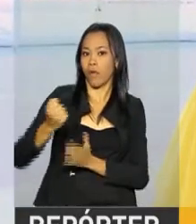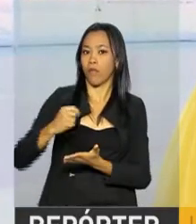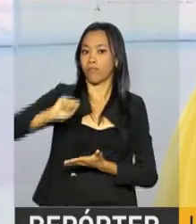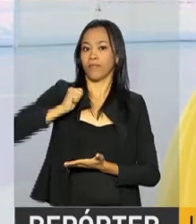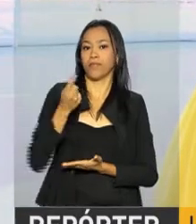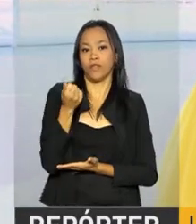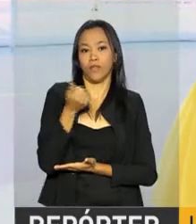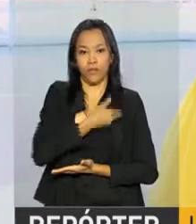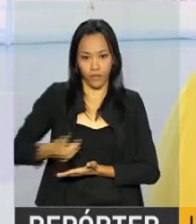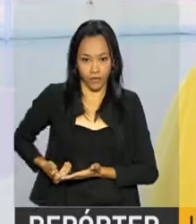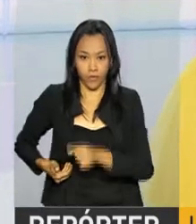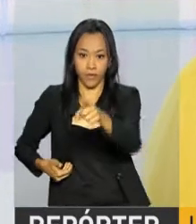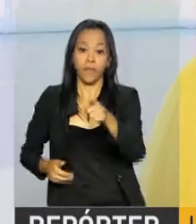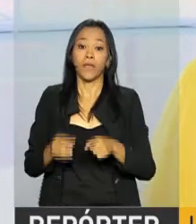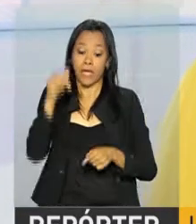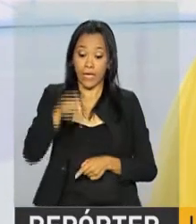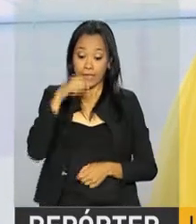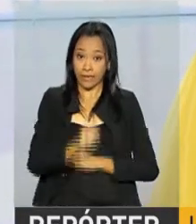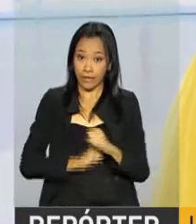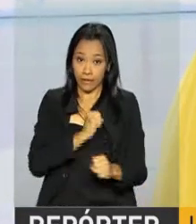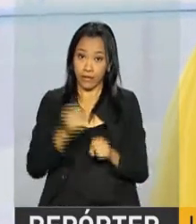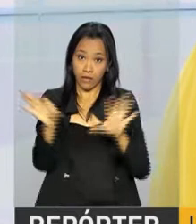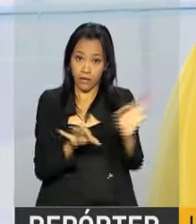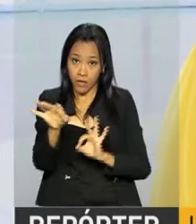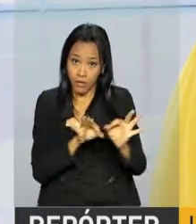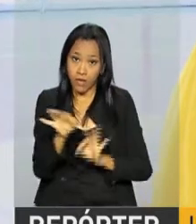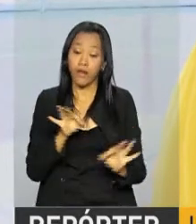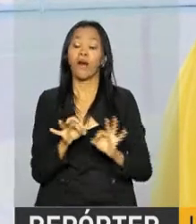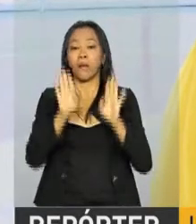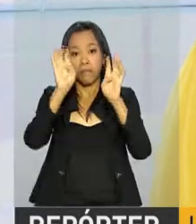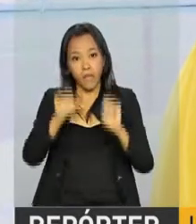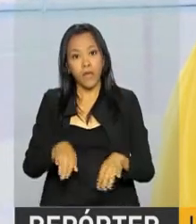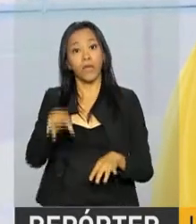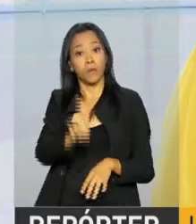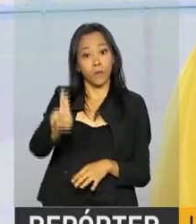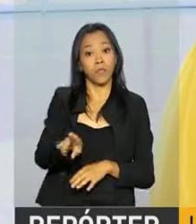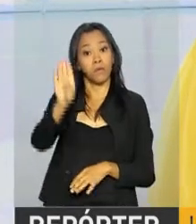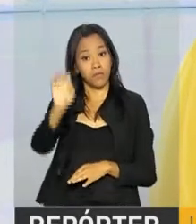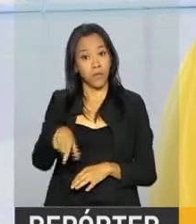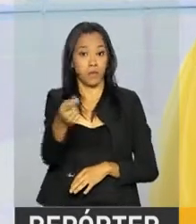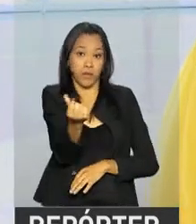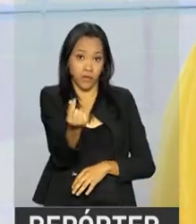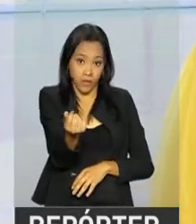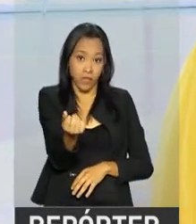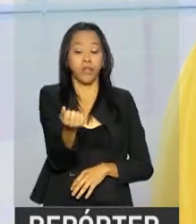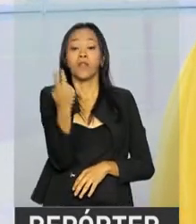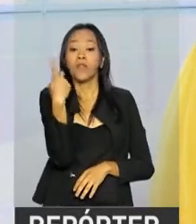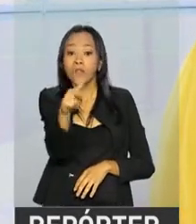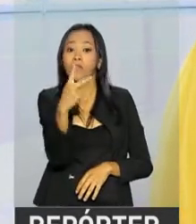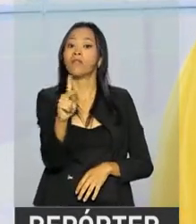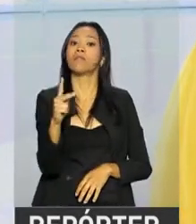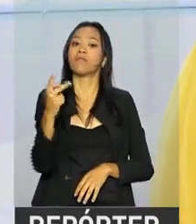desse ano, né, se preparar muito bem, empregar bem o recurso, né, dentro da minha carreira aí,